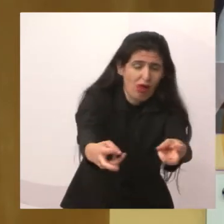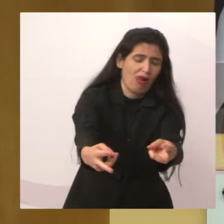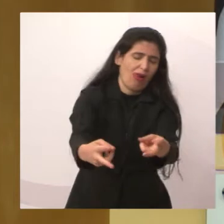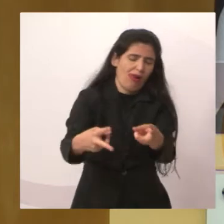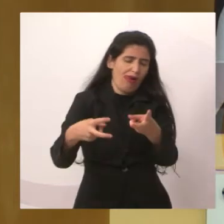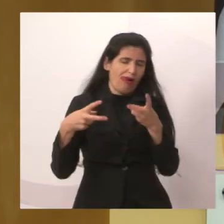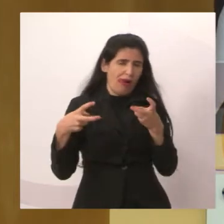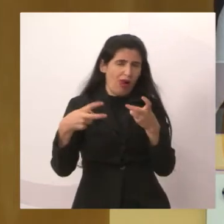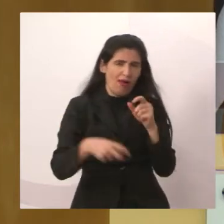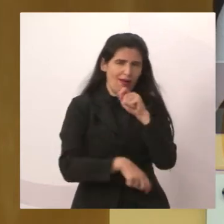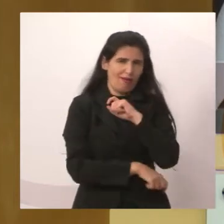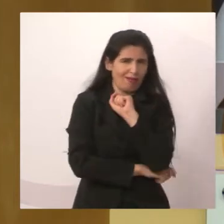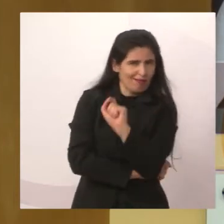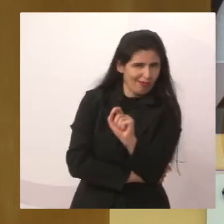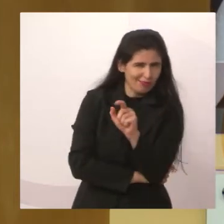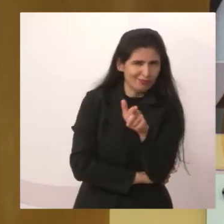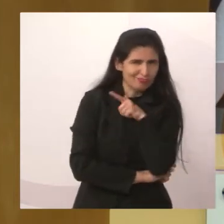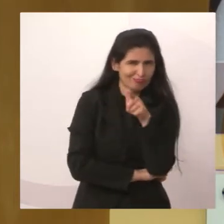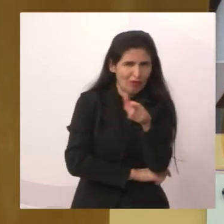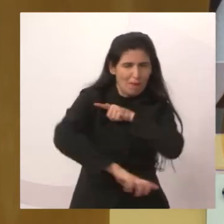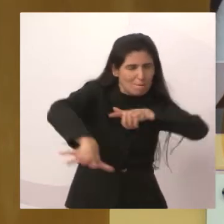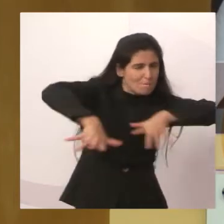que existe um movimento